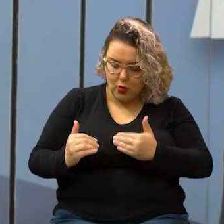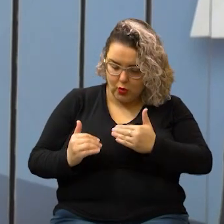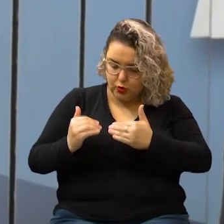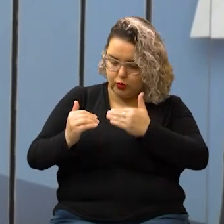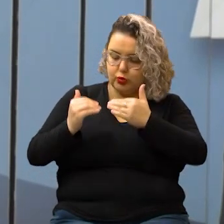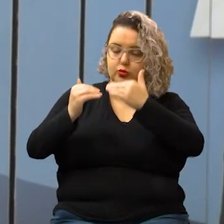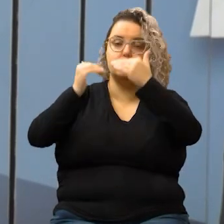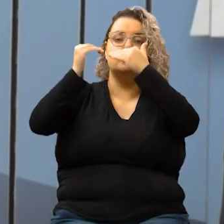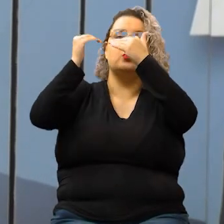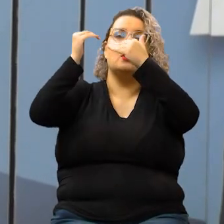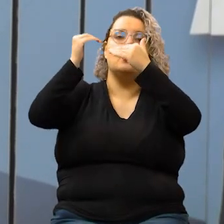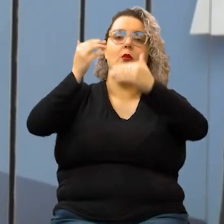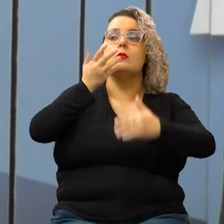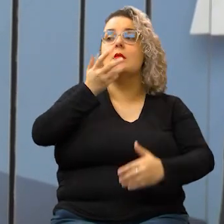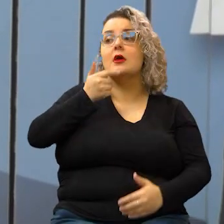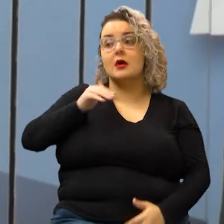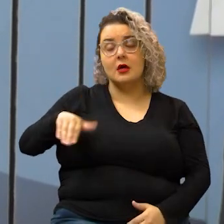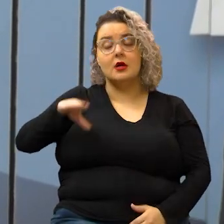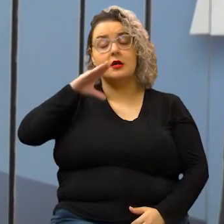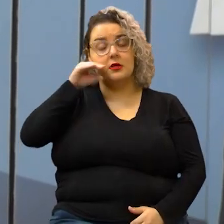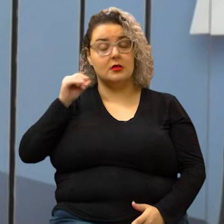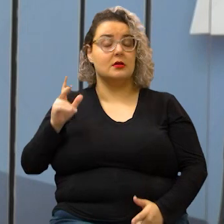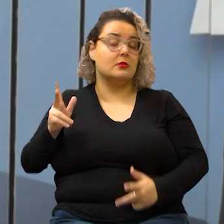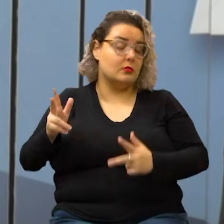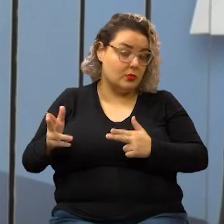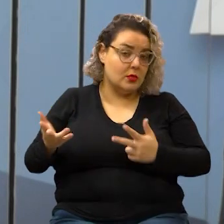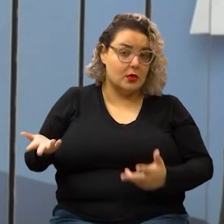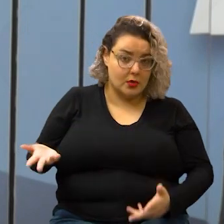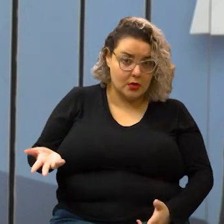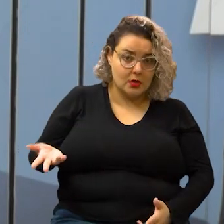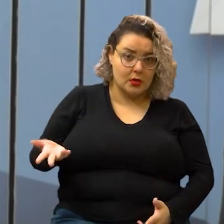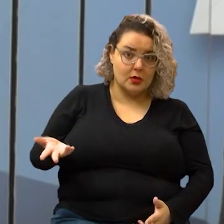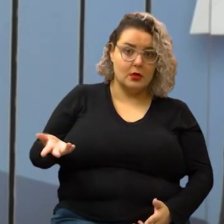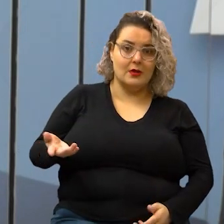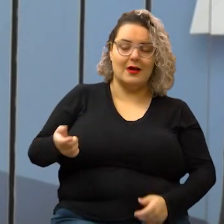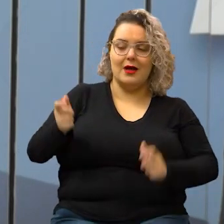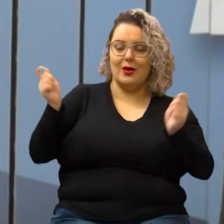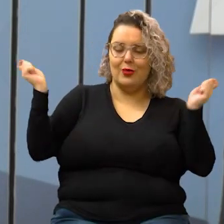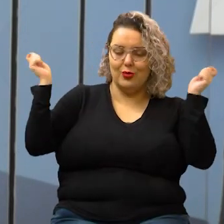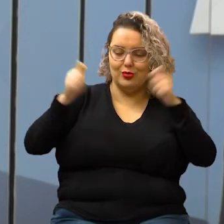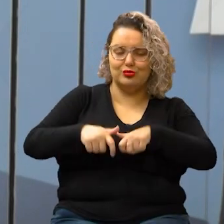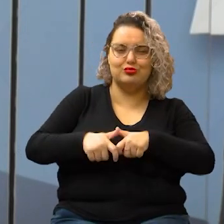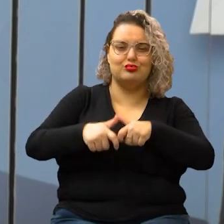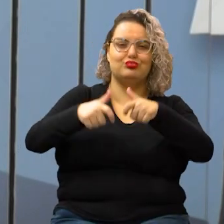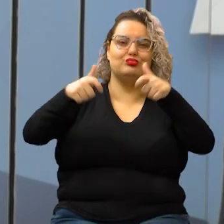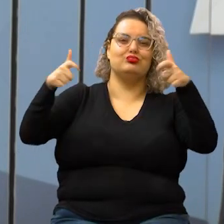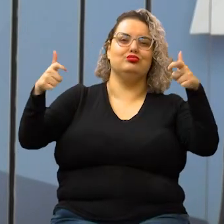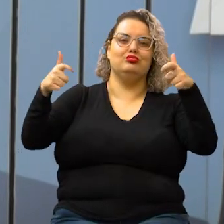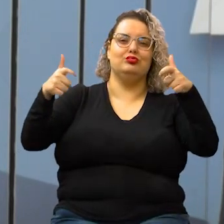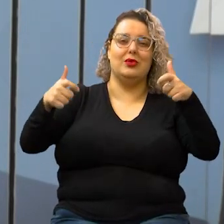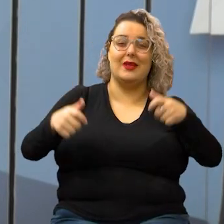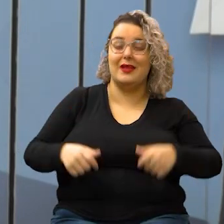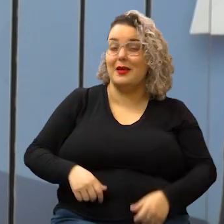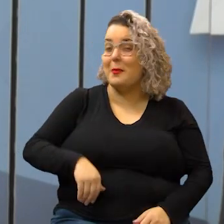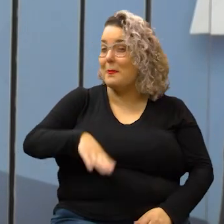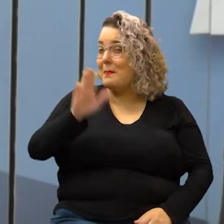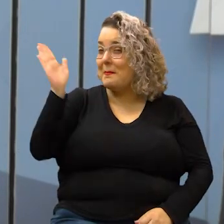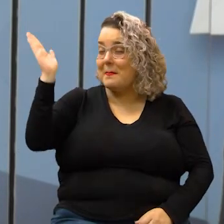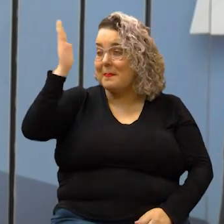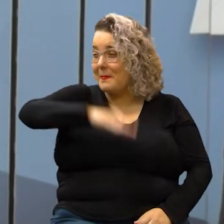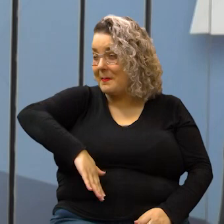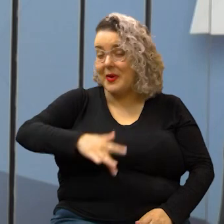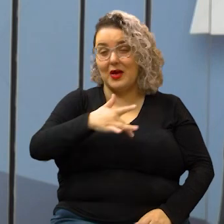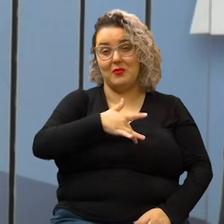né, uma criança, um adolescente, acaba se potencializando, acaba trazendo mais malefícios à sua